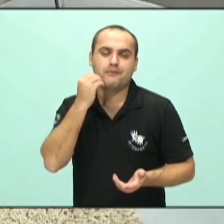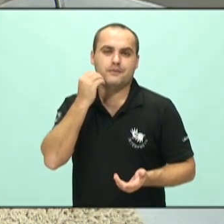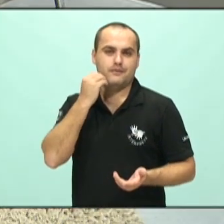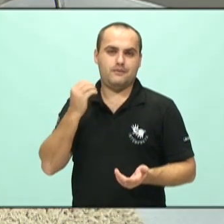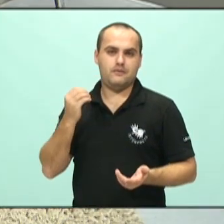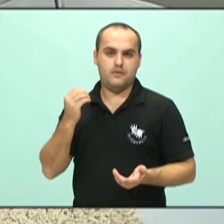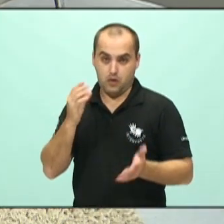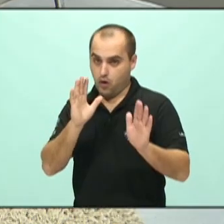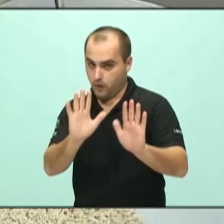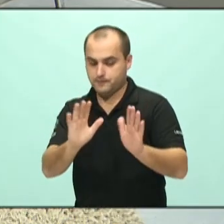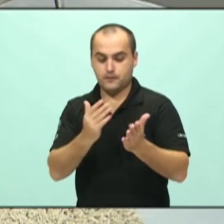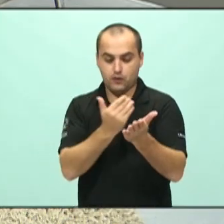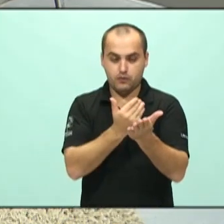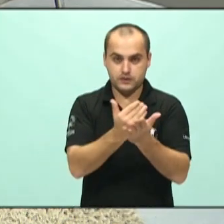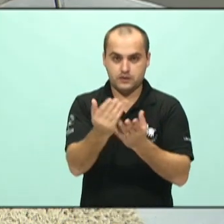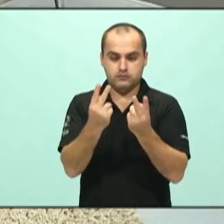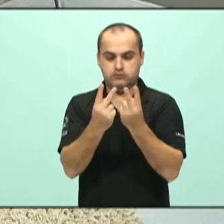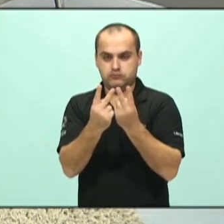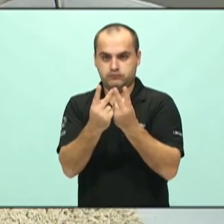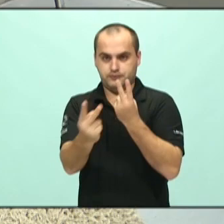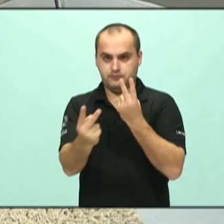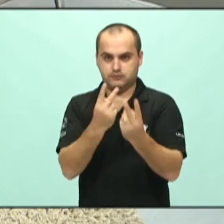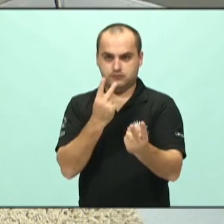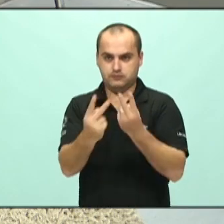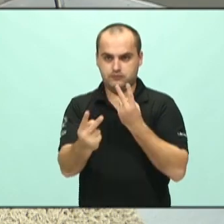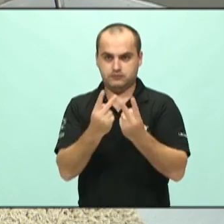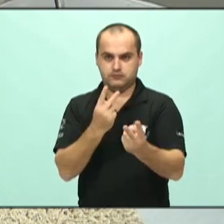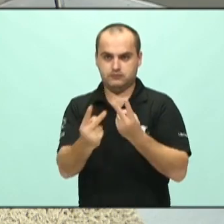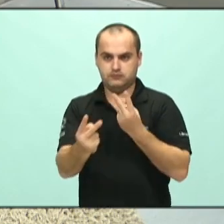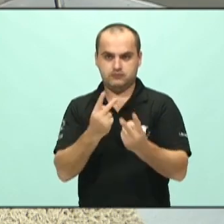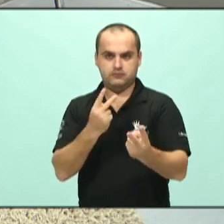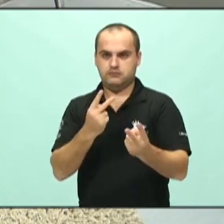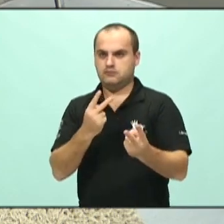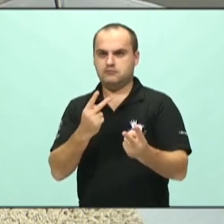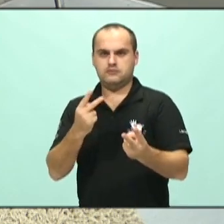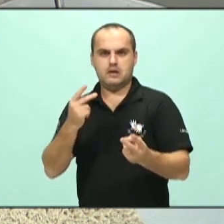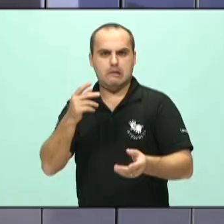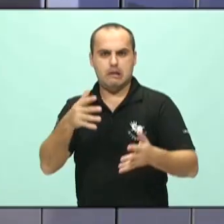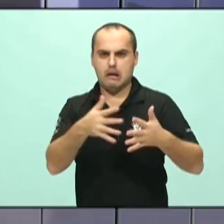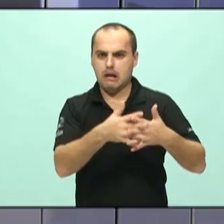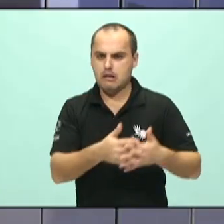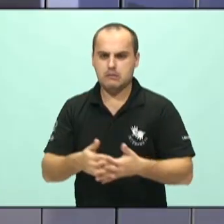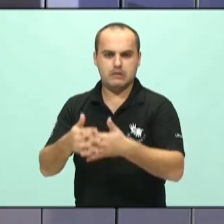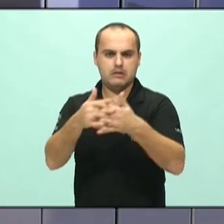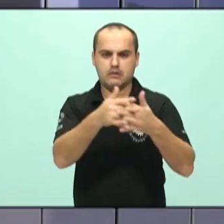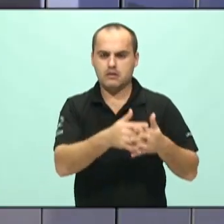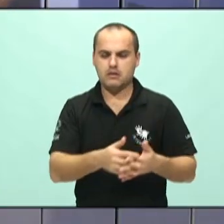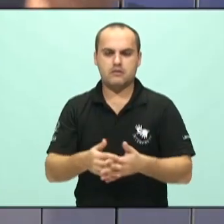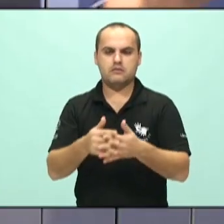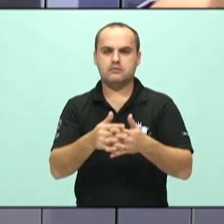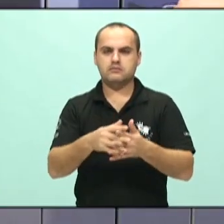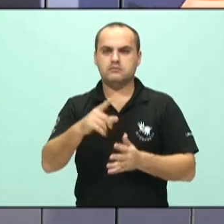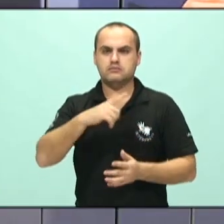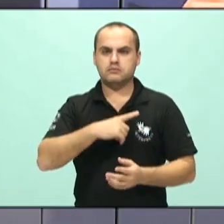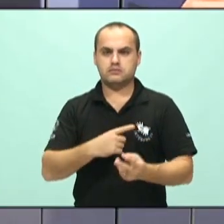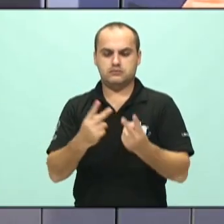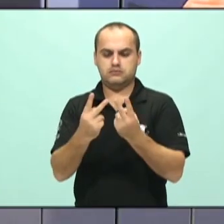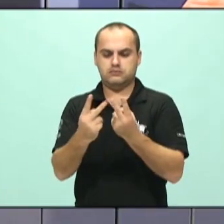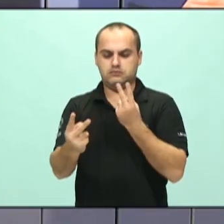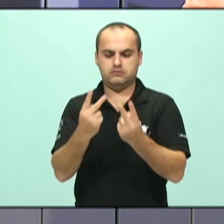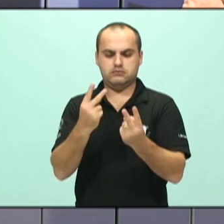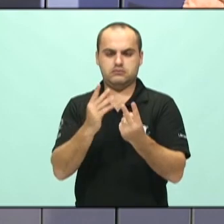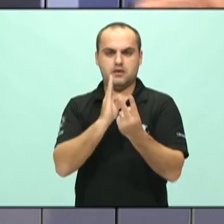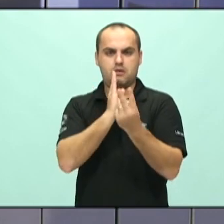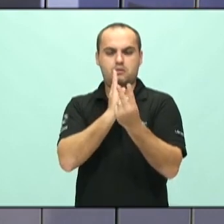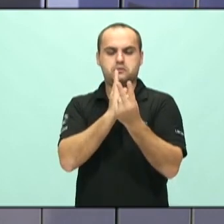a duplicação, 2 pistas para cada lado, liberada os trânsitos de caminhões, 2 para cada lado. Botaram uma mureta de concreto no